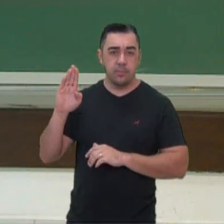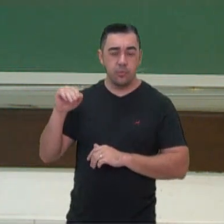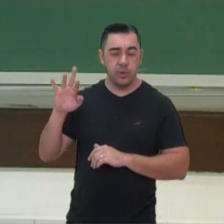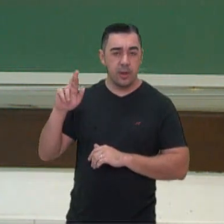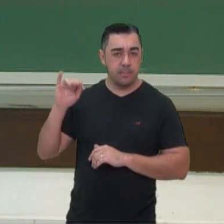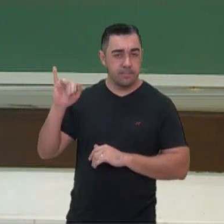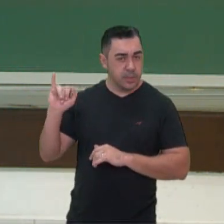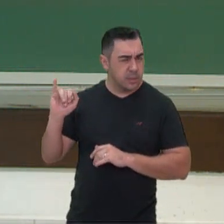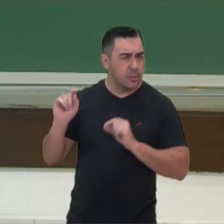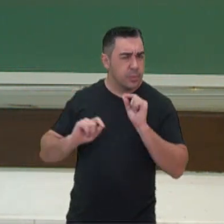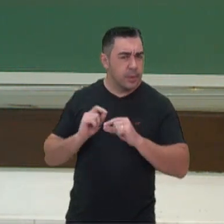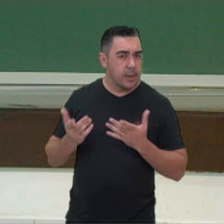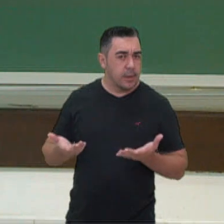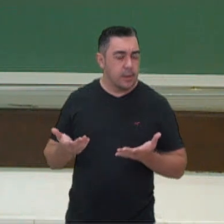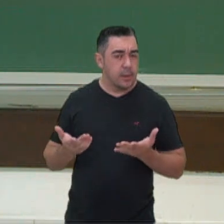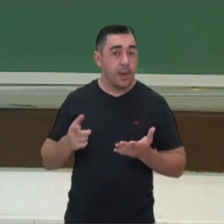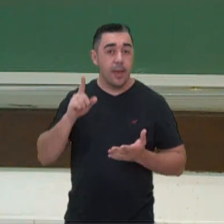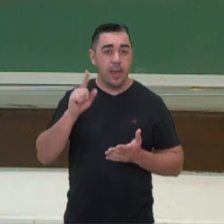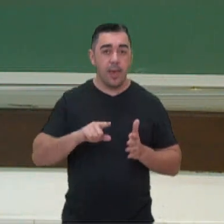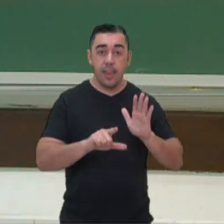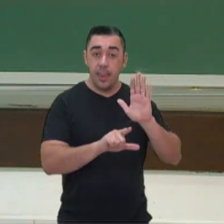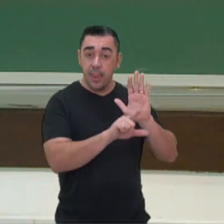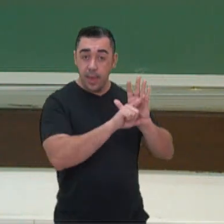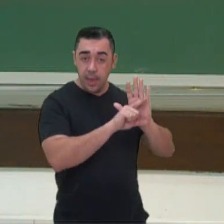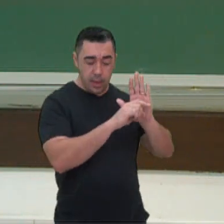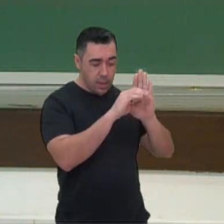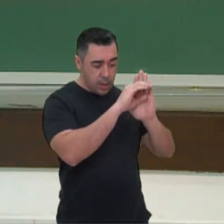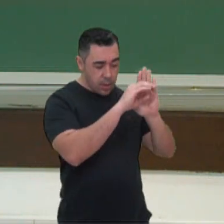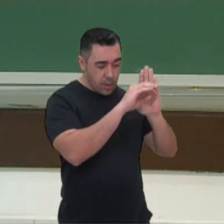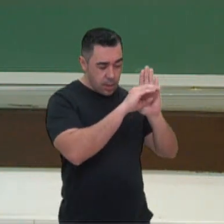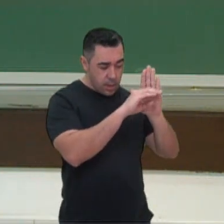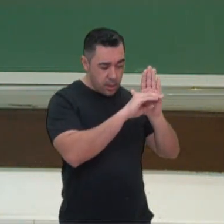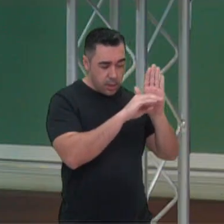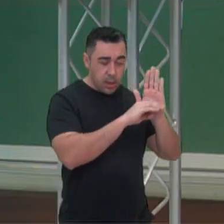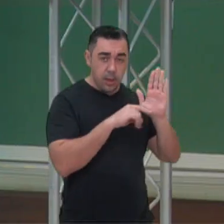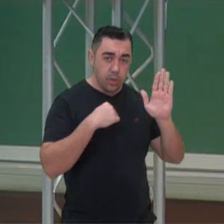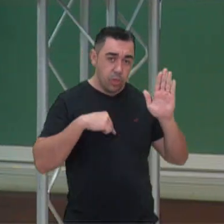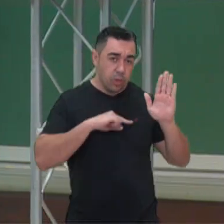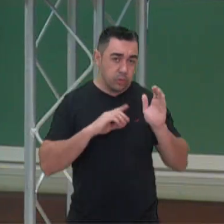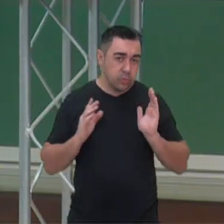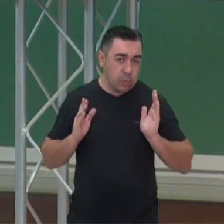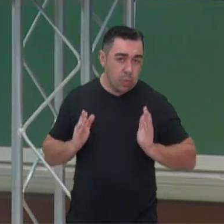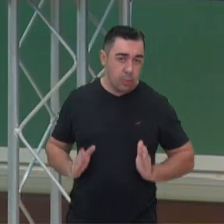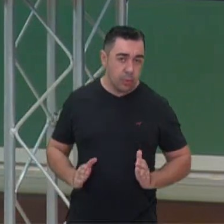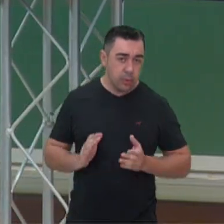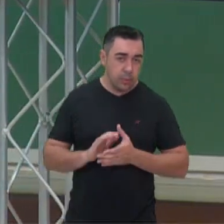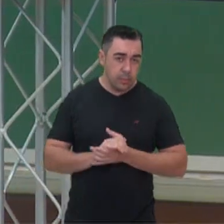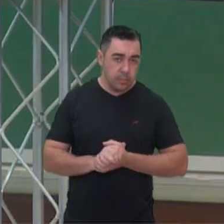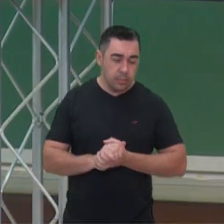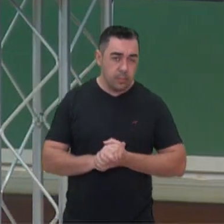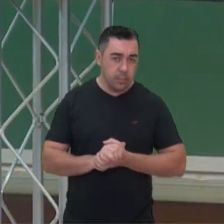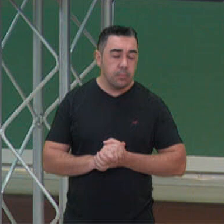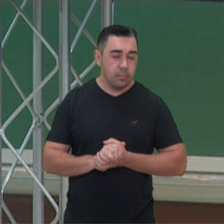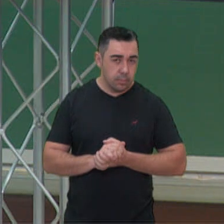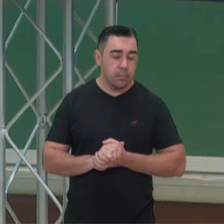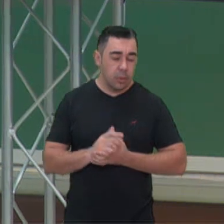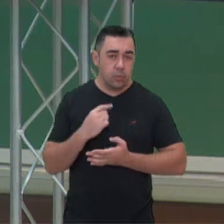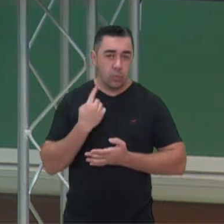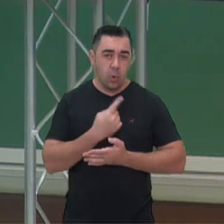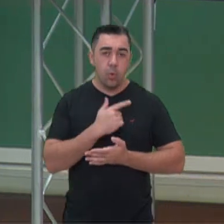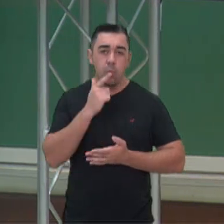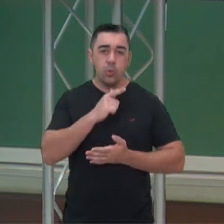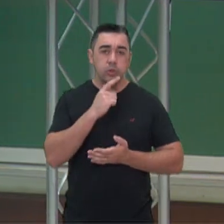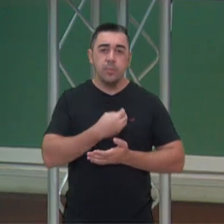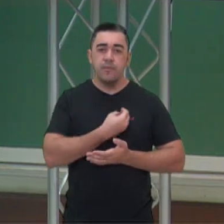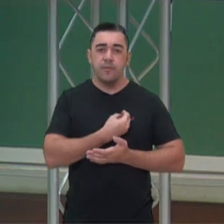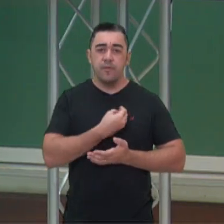Pense. É por meio desses códigos que nós nos comportamos. É por meio deles que nós conseguimos viver em